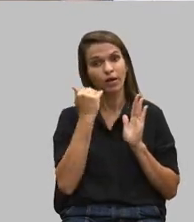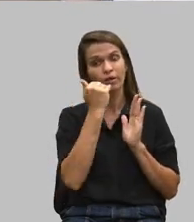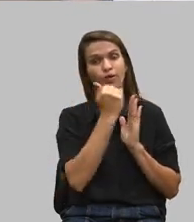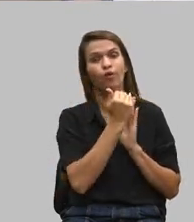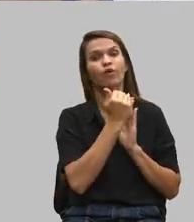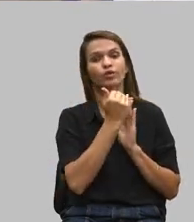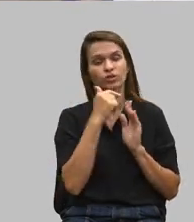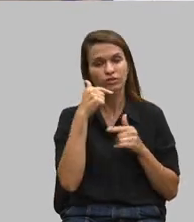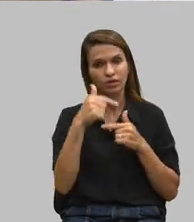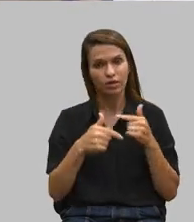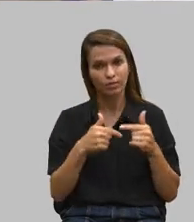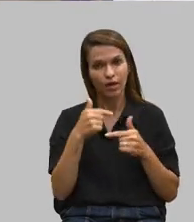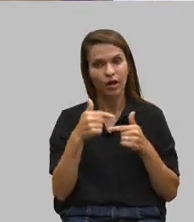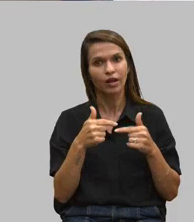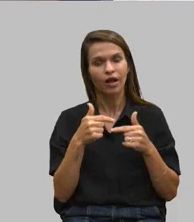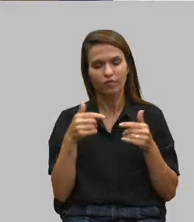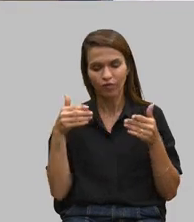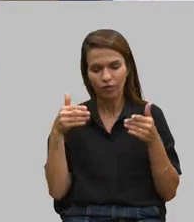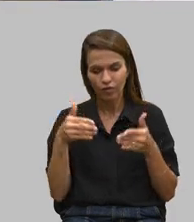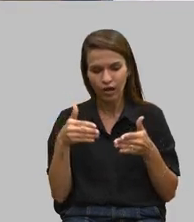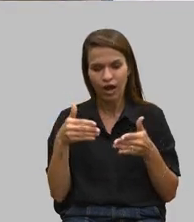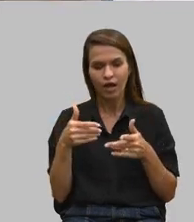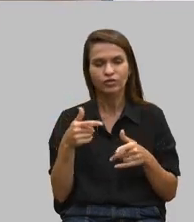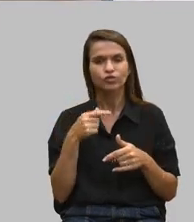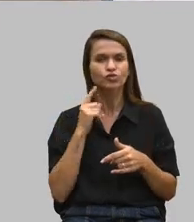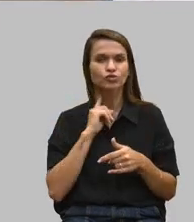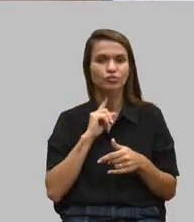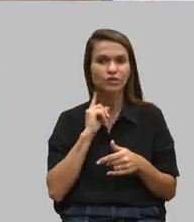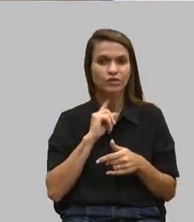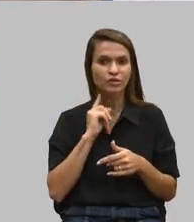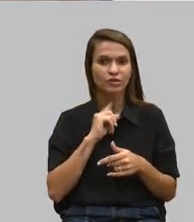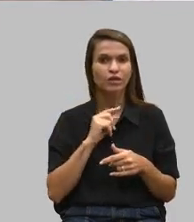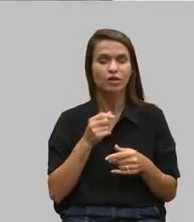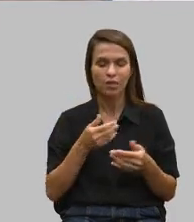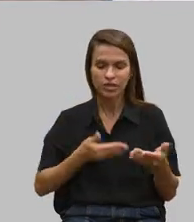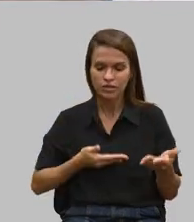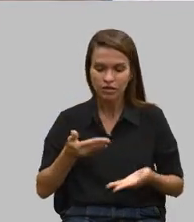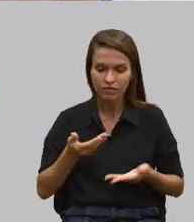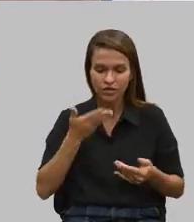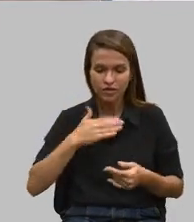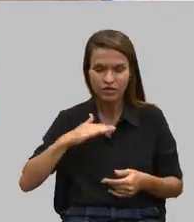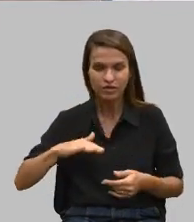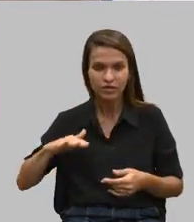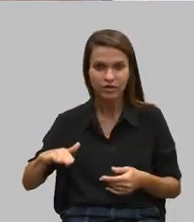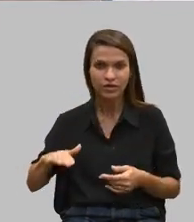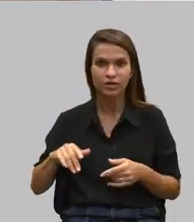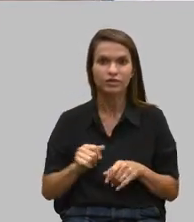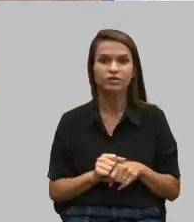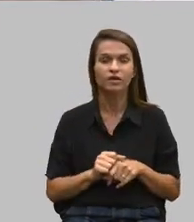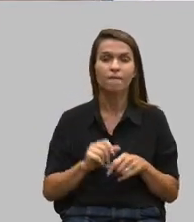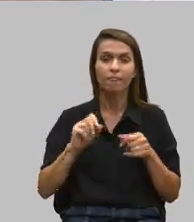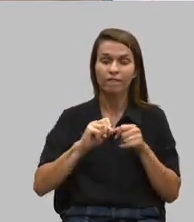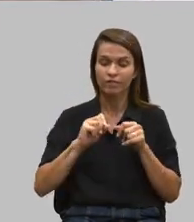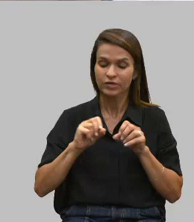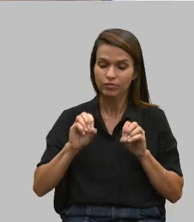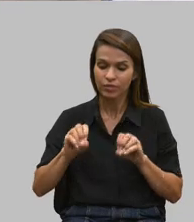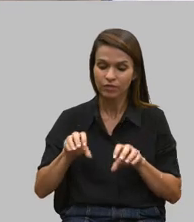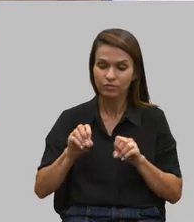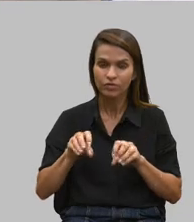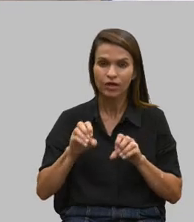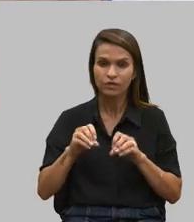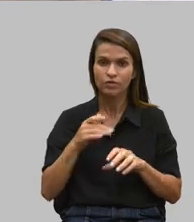de trabalhar pelos meninos trabalhar para servir os nossos pequenos trabalhar para podermos fazer uma uma educação